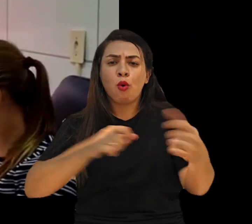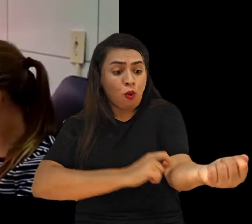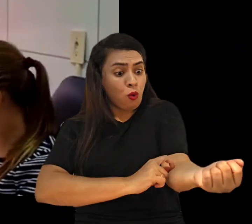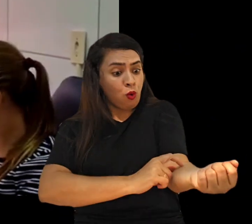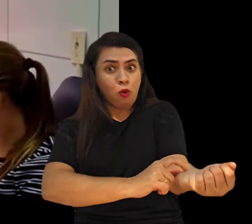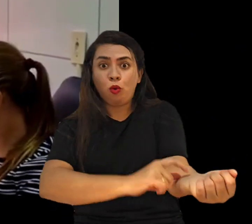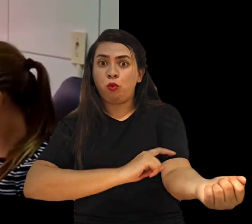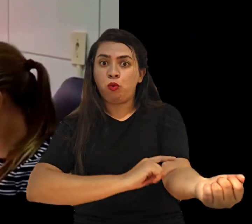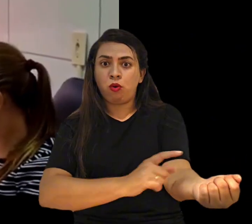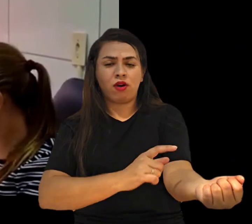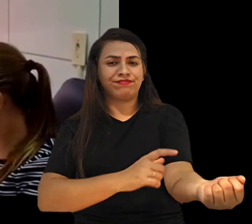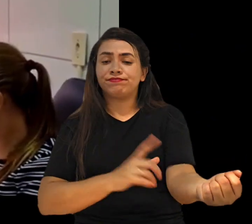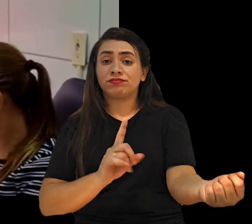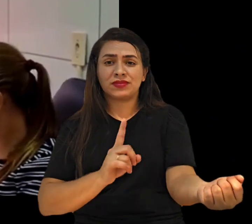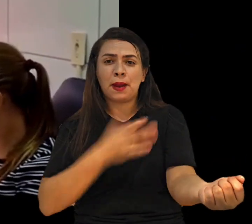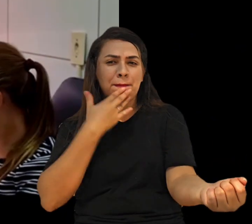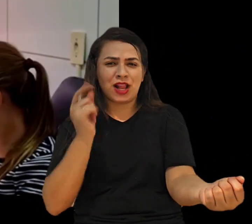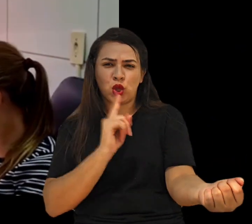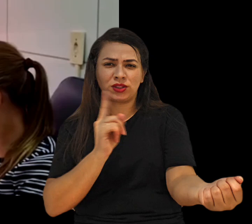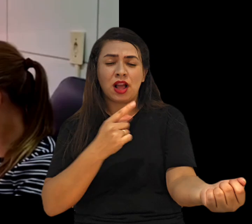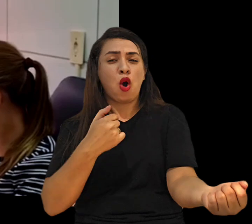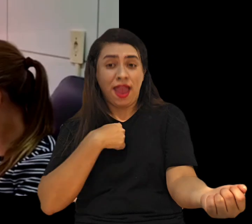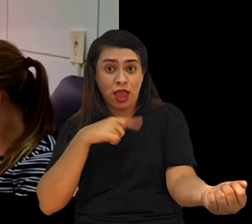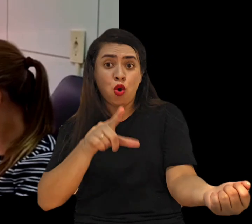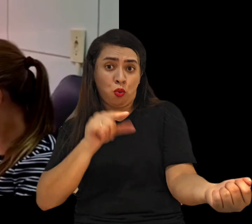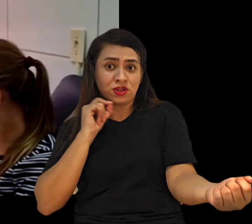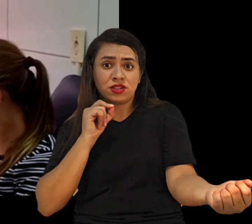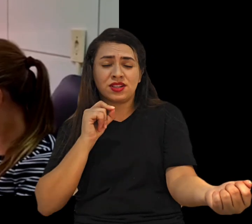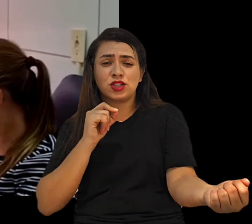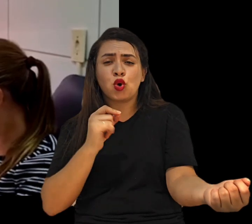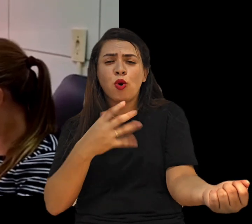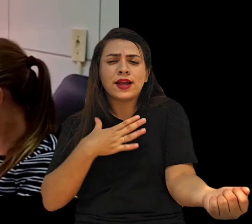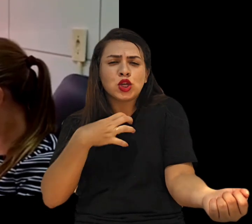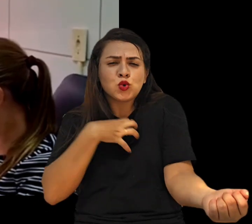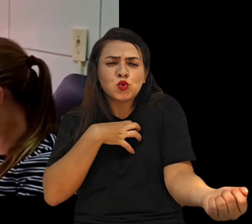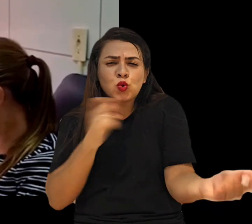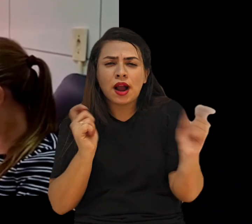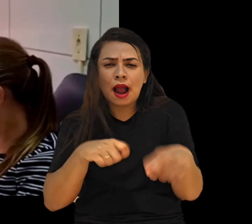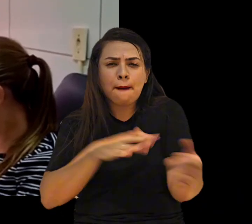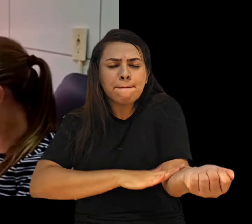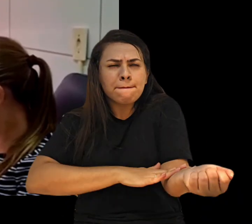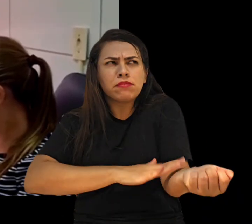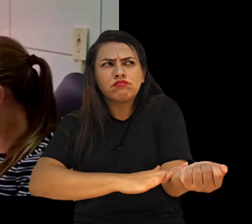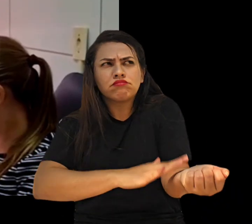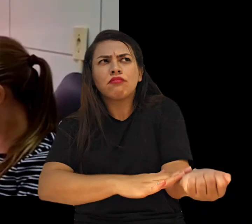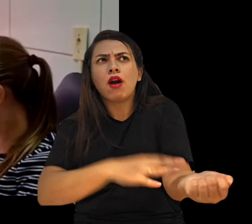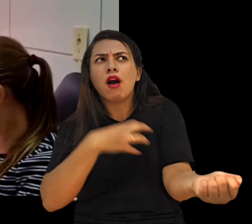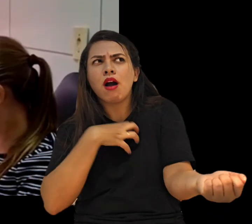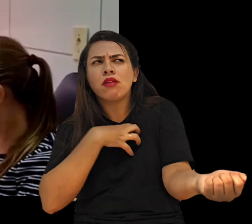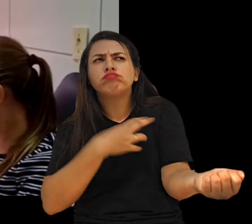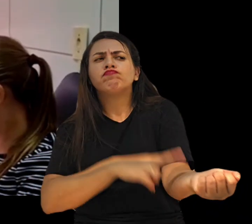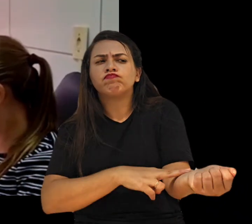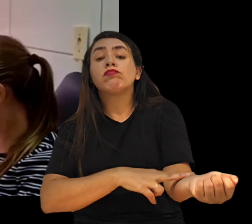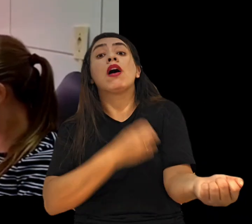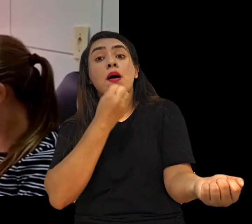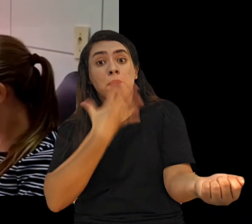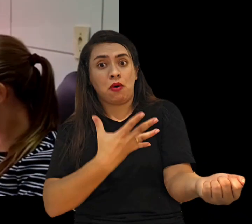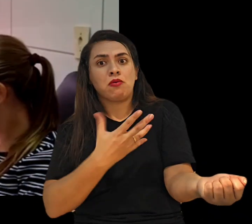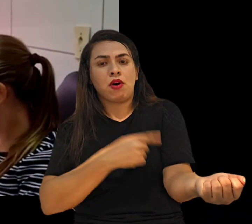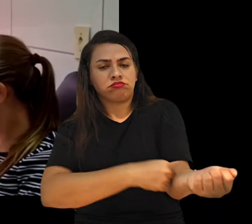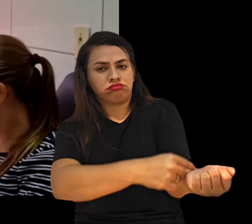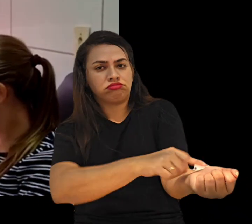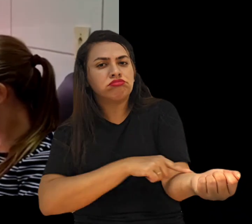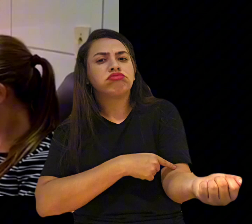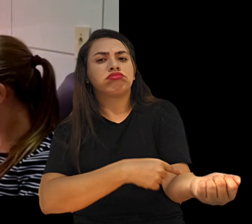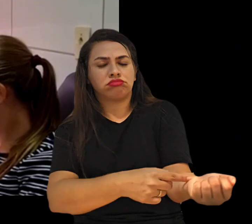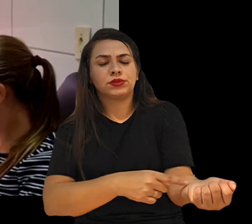eu consigo sentir. Por exemplo, aqui tem uma veia aqui dentro. Aqui tem outra. E aqui tem outra